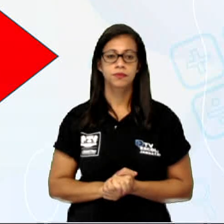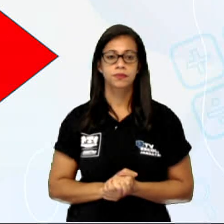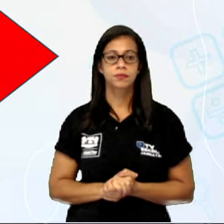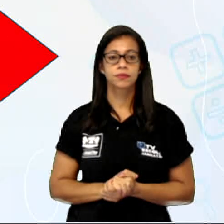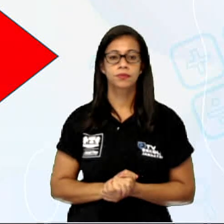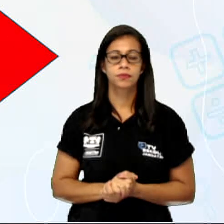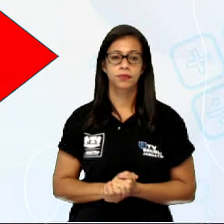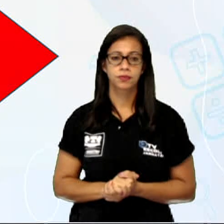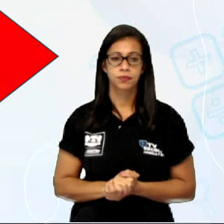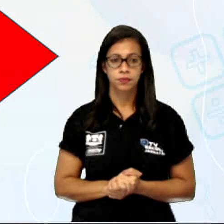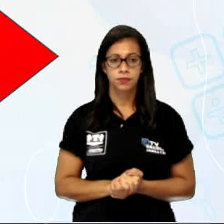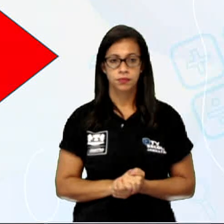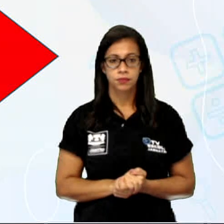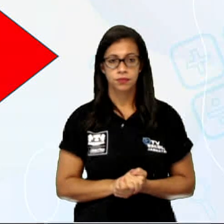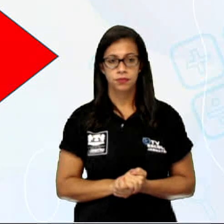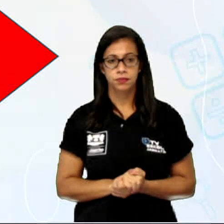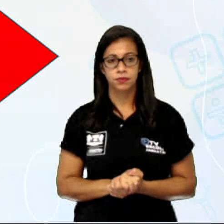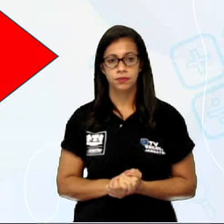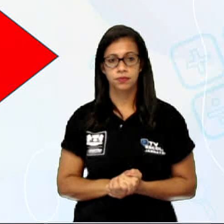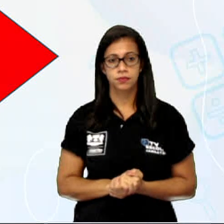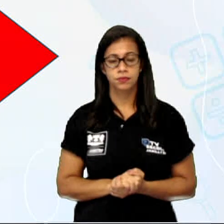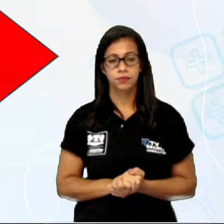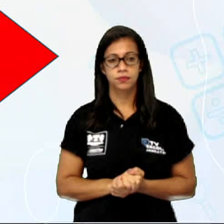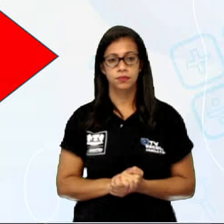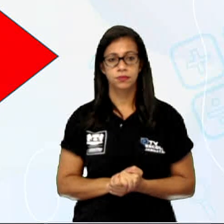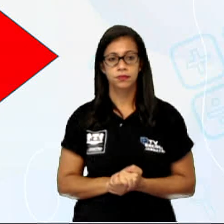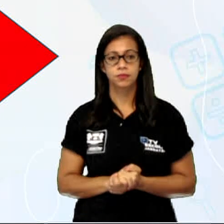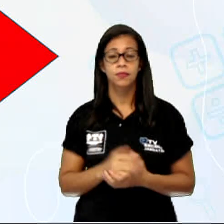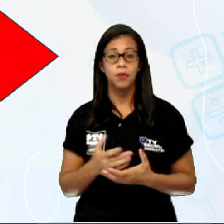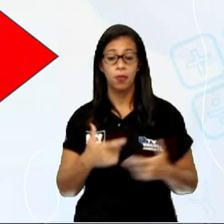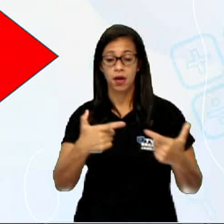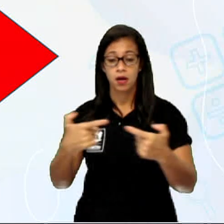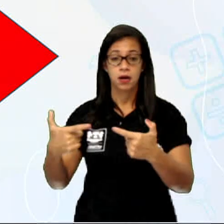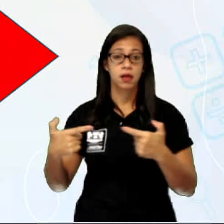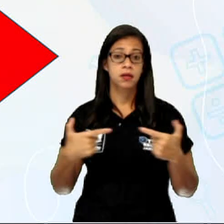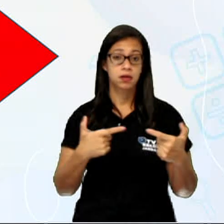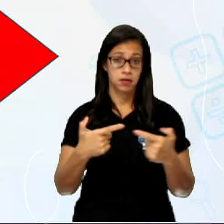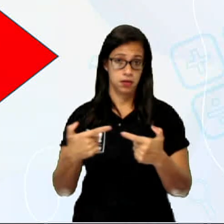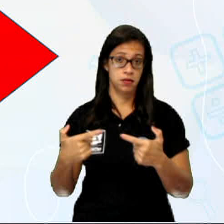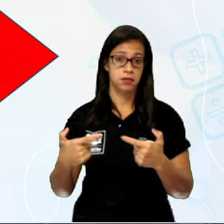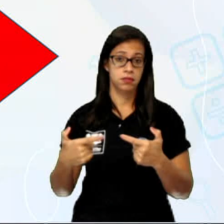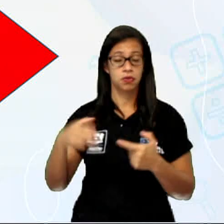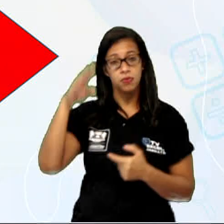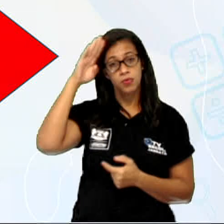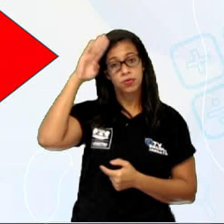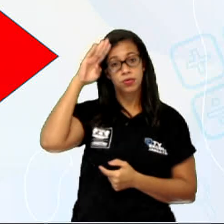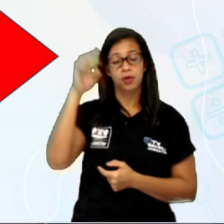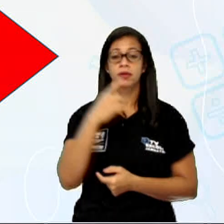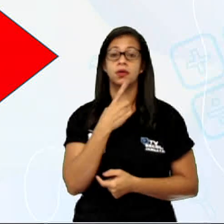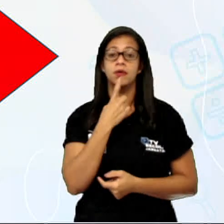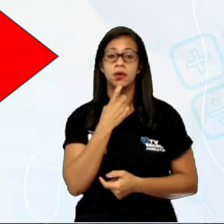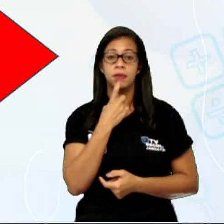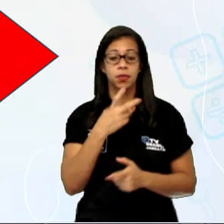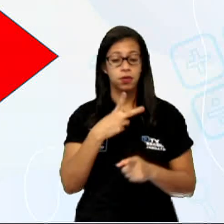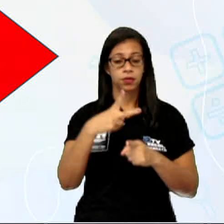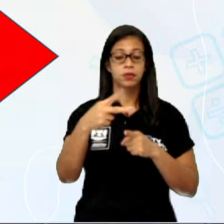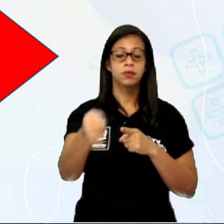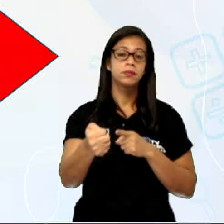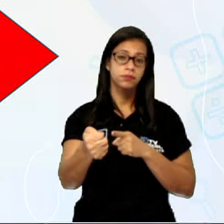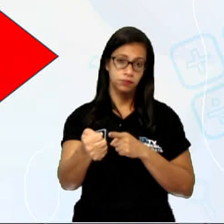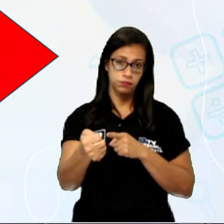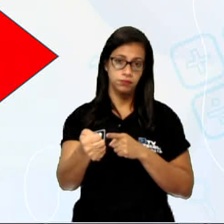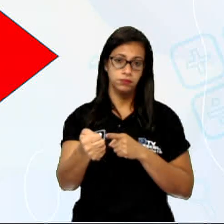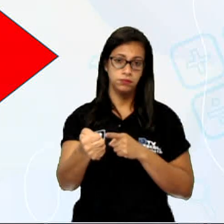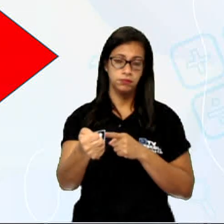generais monarquistas. Nessa guerra civil, o Exército Vermelho vai sair vencedor e só vai conseguir isso